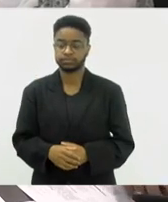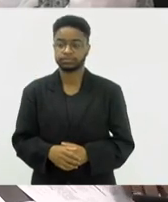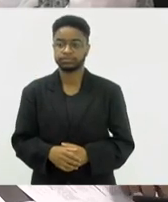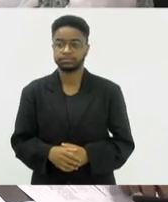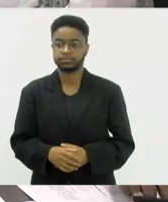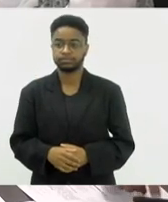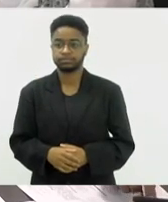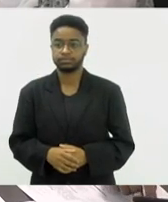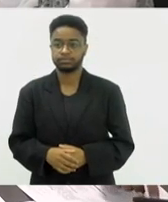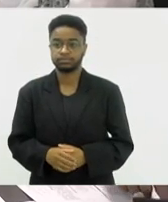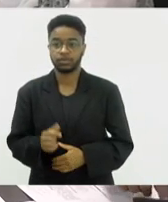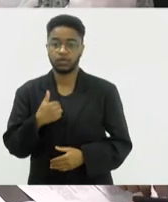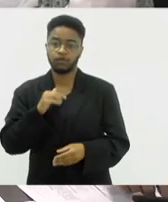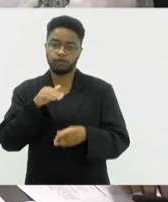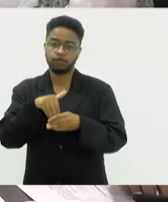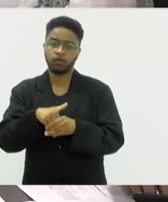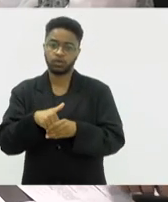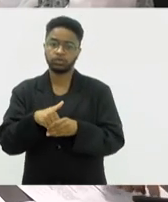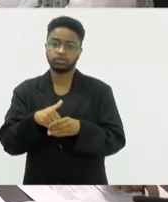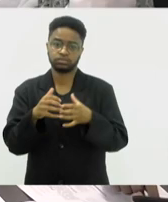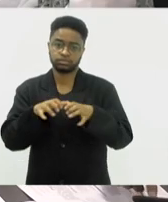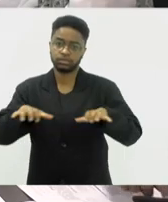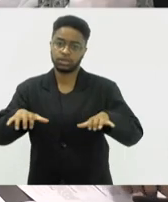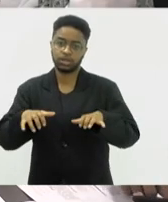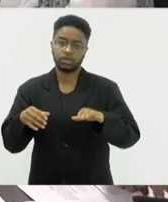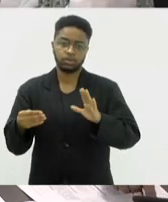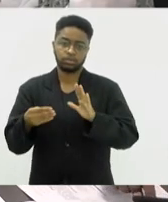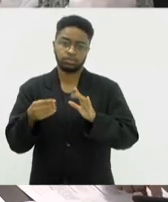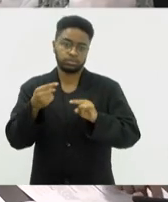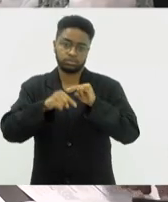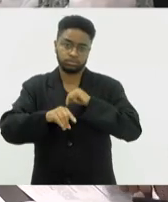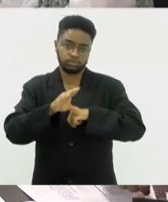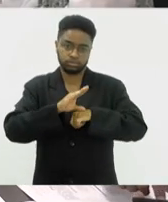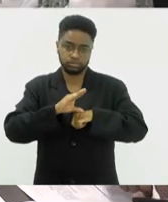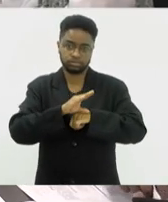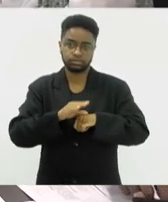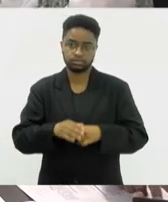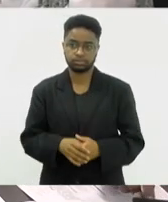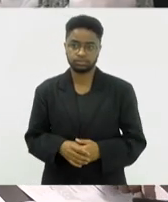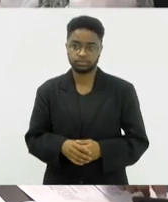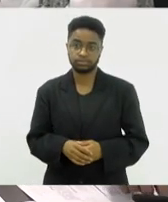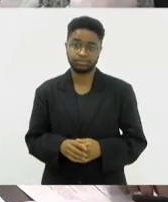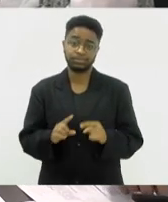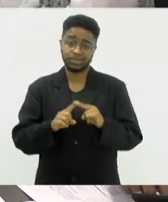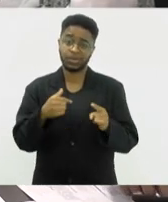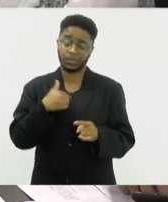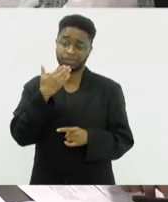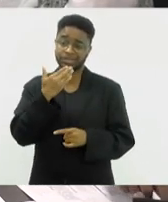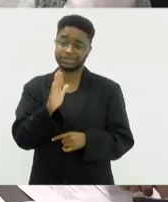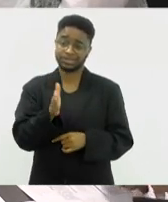Eu ia dar um voto divergente aqui pela inconstitucionalidade. Não, mas agora eu já pedi vista.